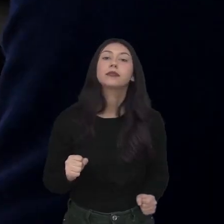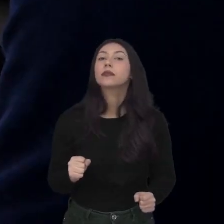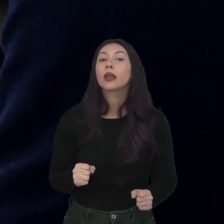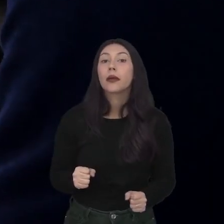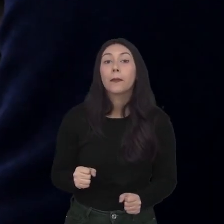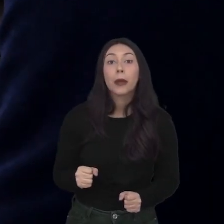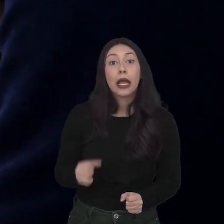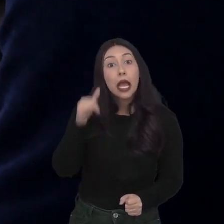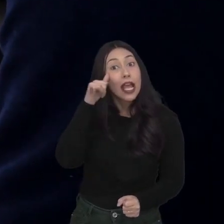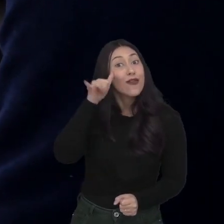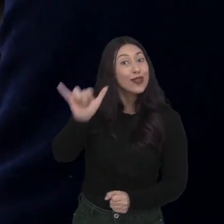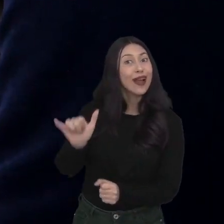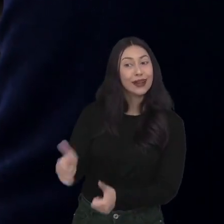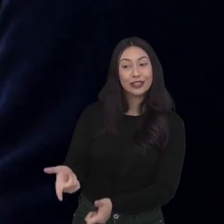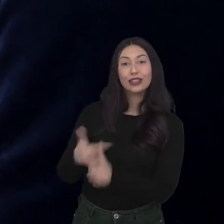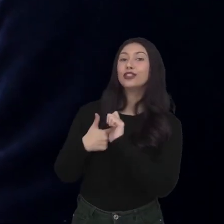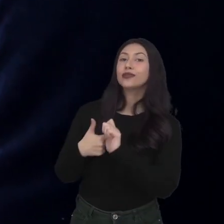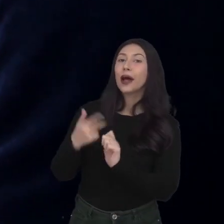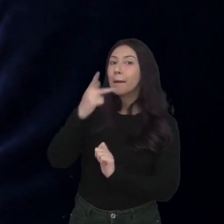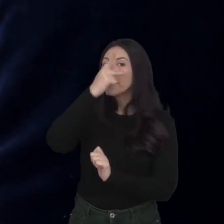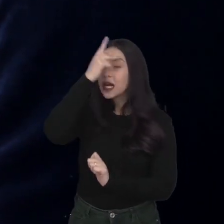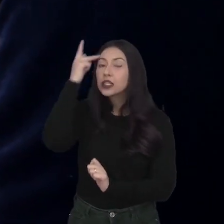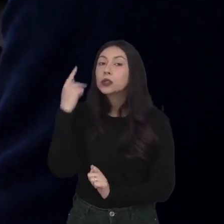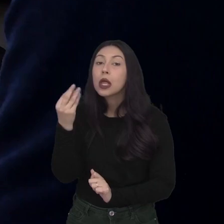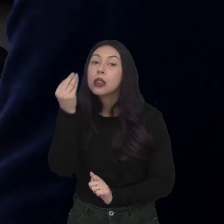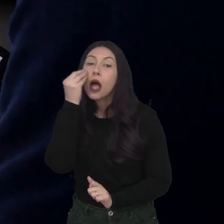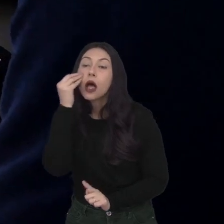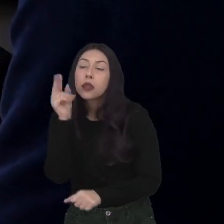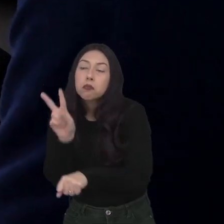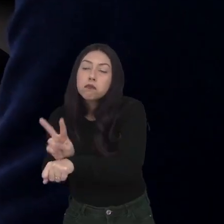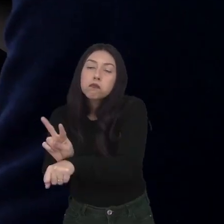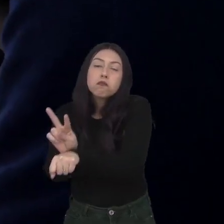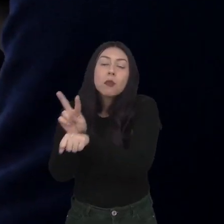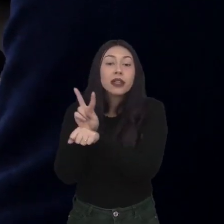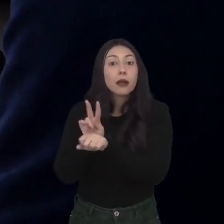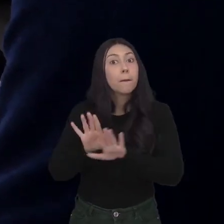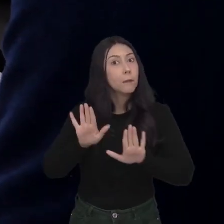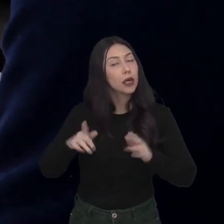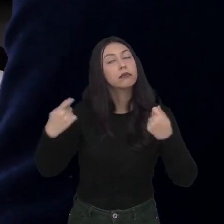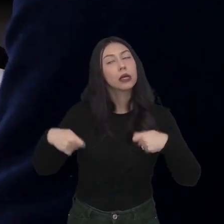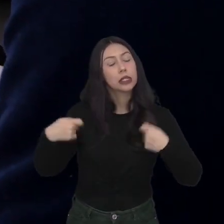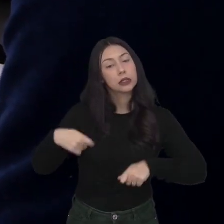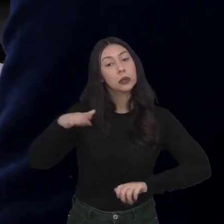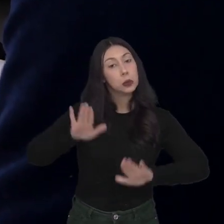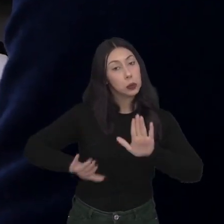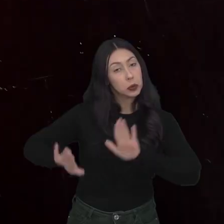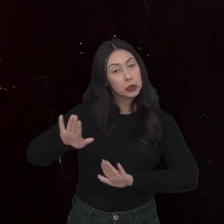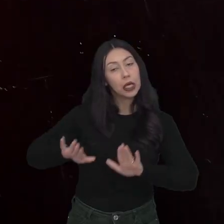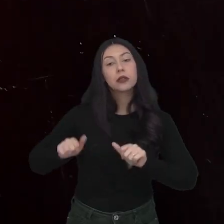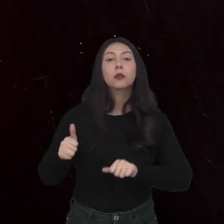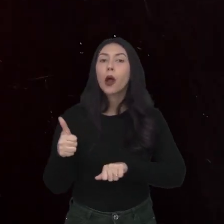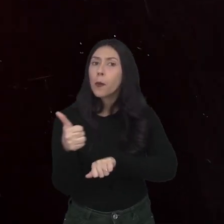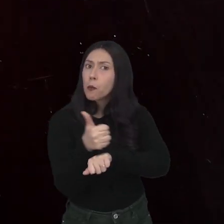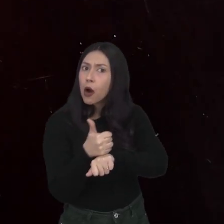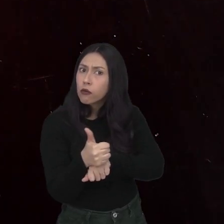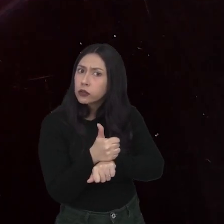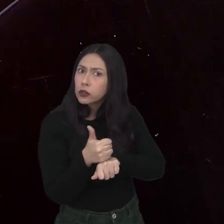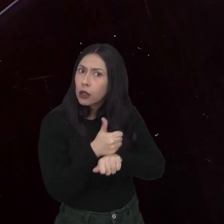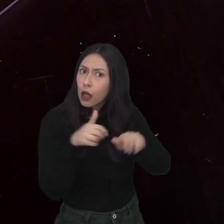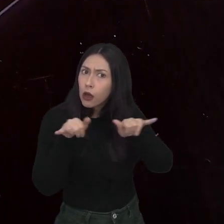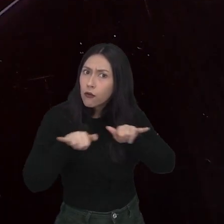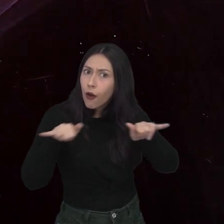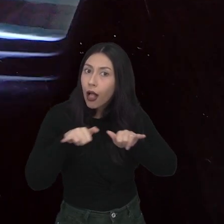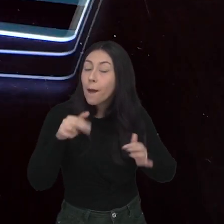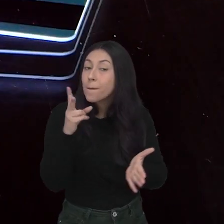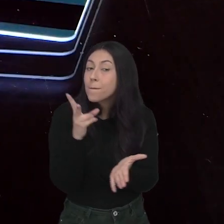resolver. Para fugir da inadimplência, algumas pessoas apostam nos empréstimos, uma saída que pede cuidados. Segundo os